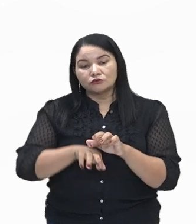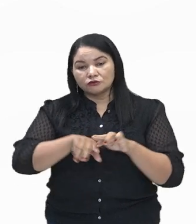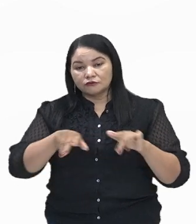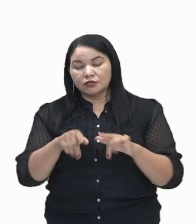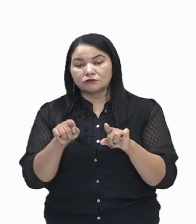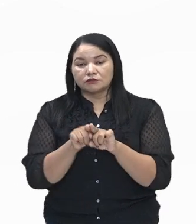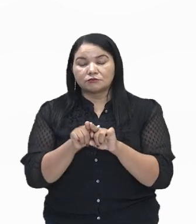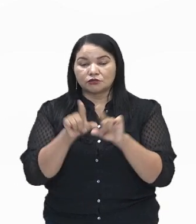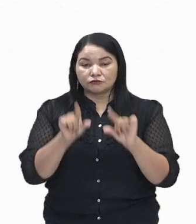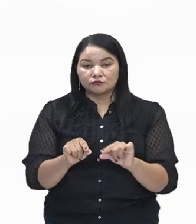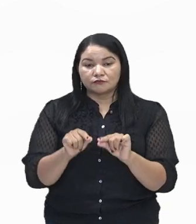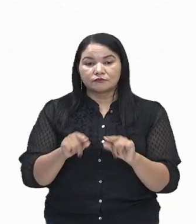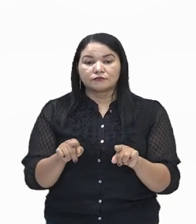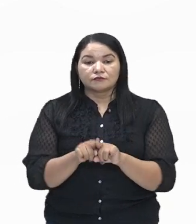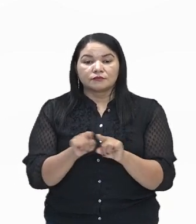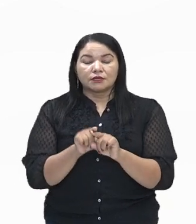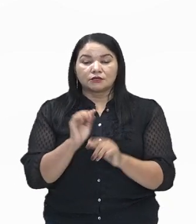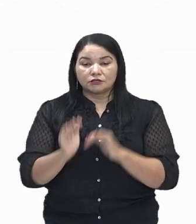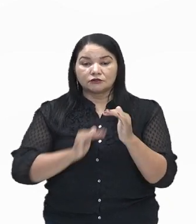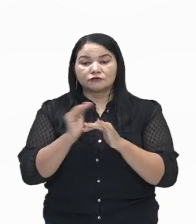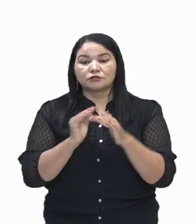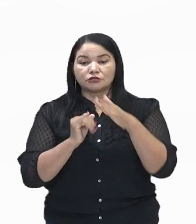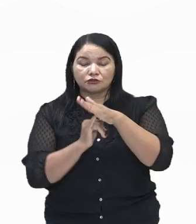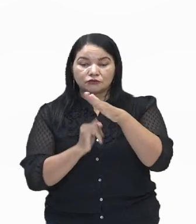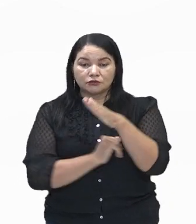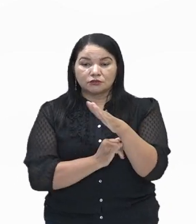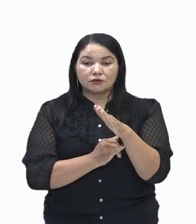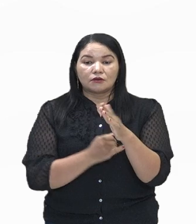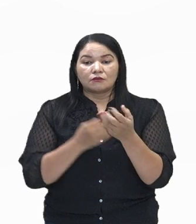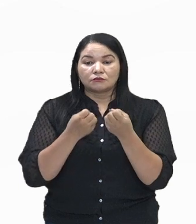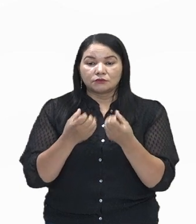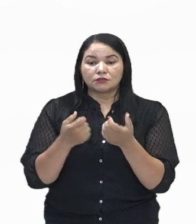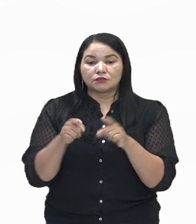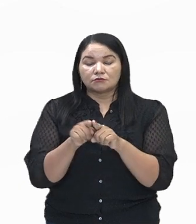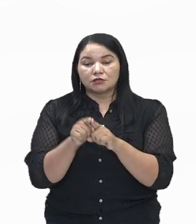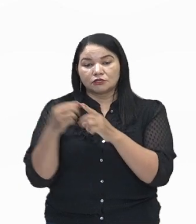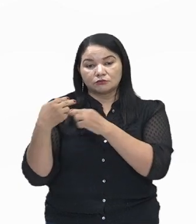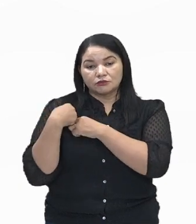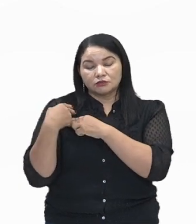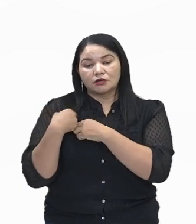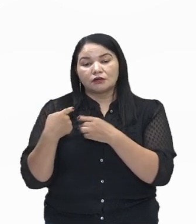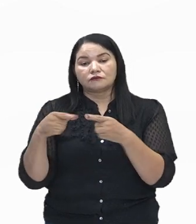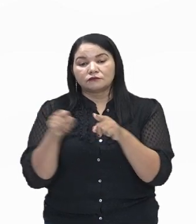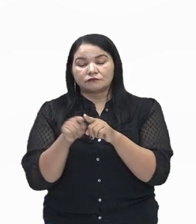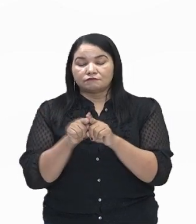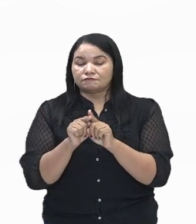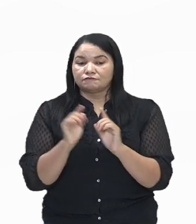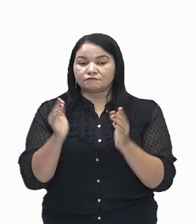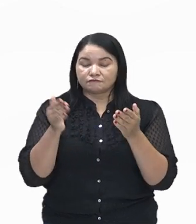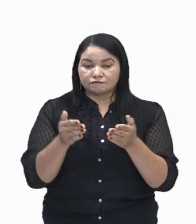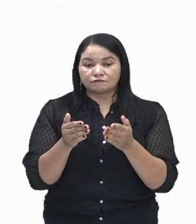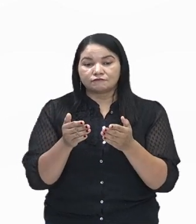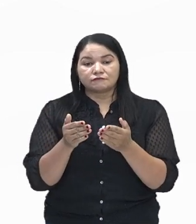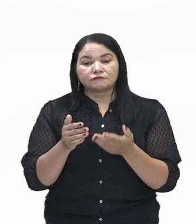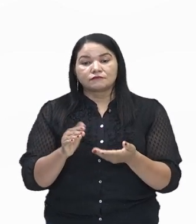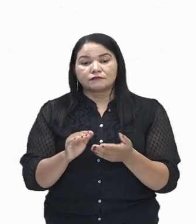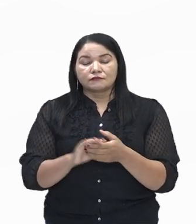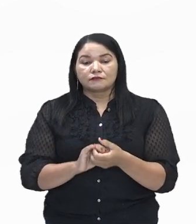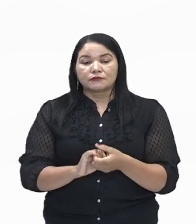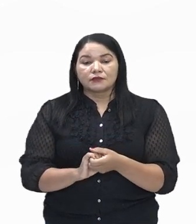desenvolver instituições eficazes, responsáveis e transparentes. Então note que todos